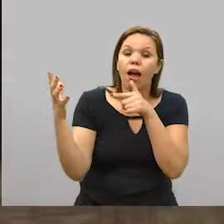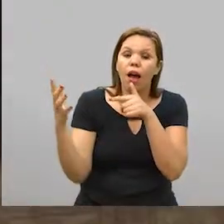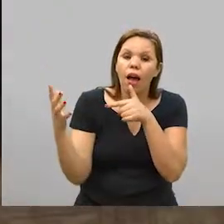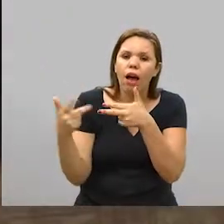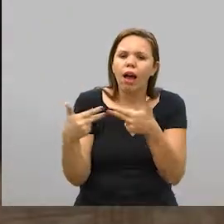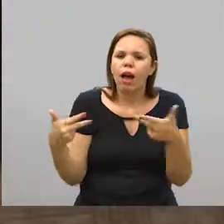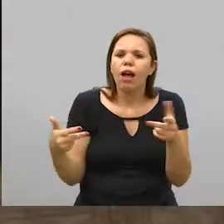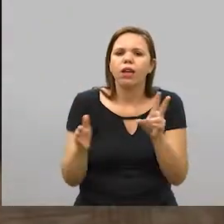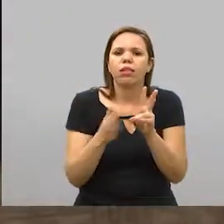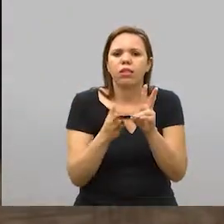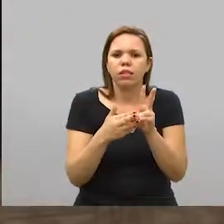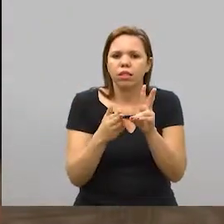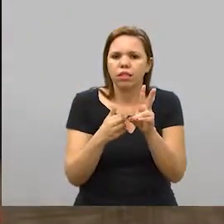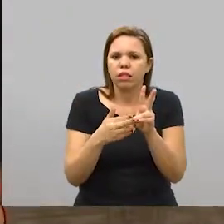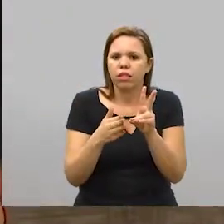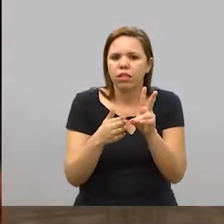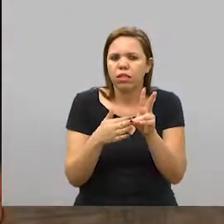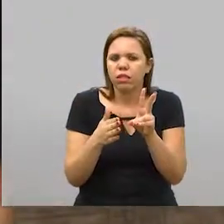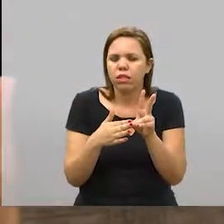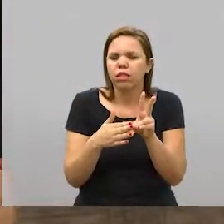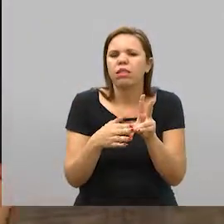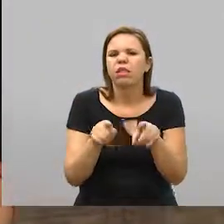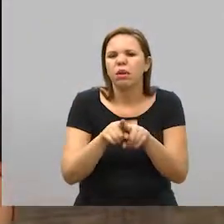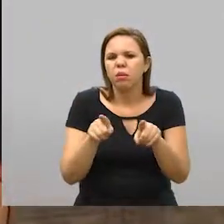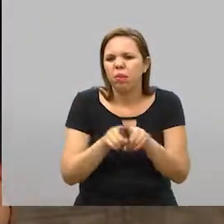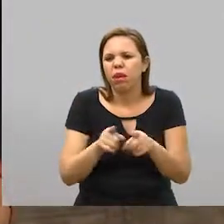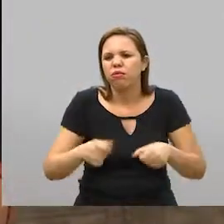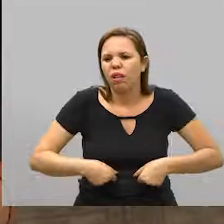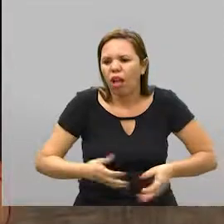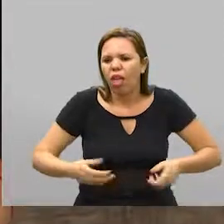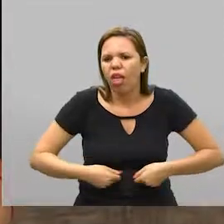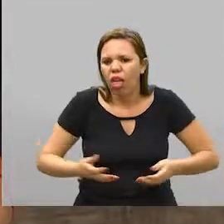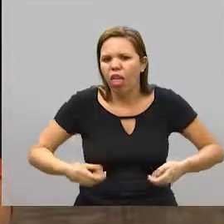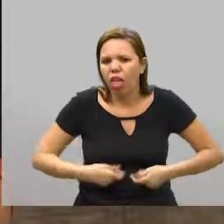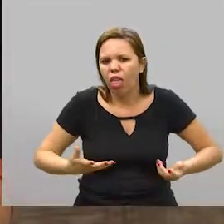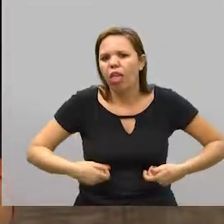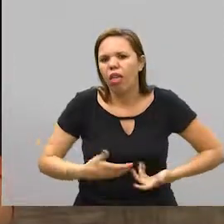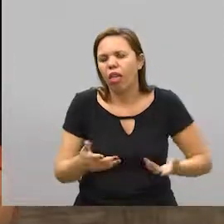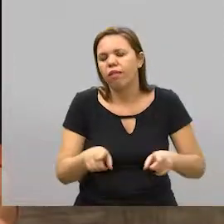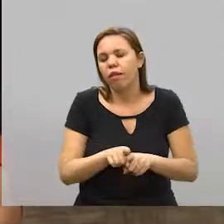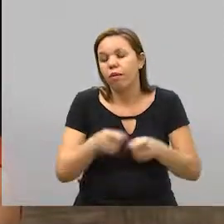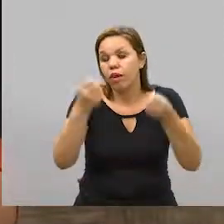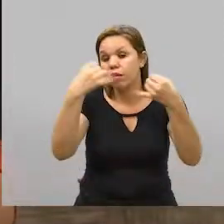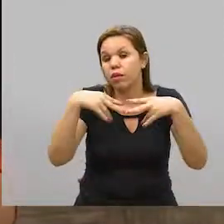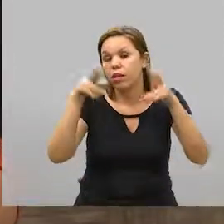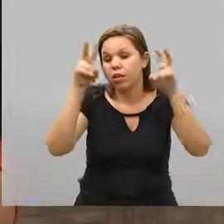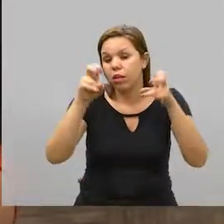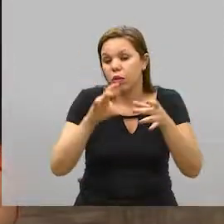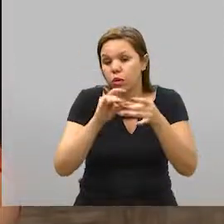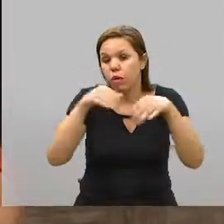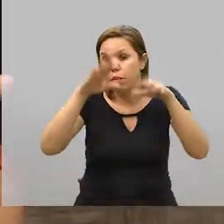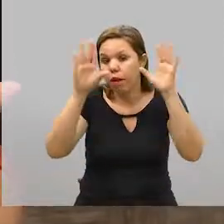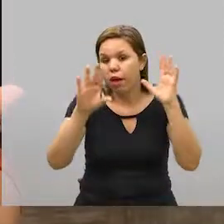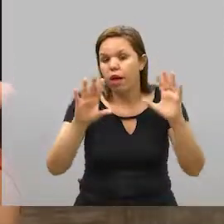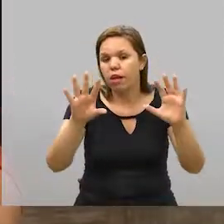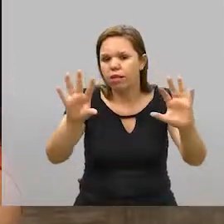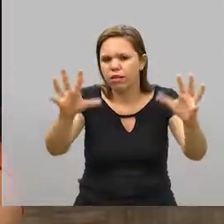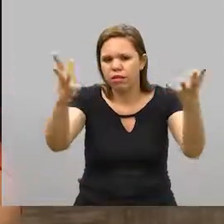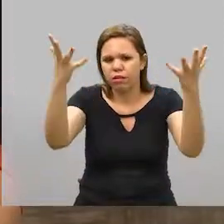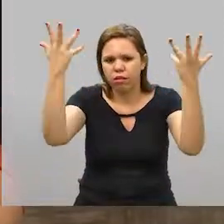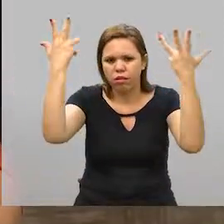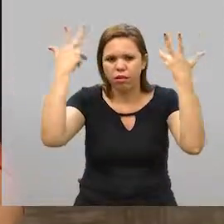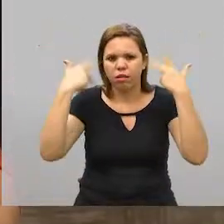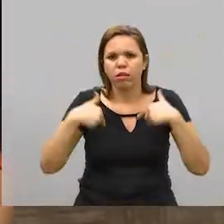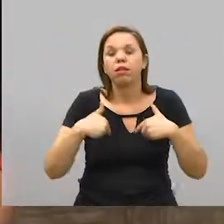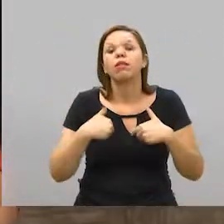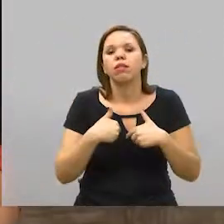da água e dos índios e da questão de consumo, de consumir menos e se unir mais à